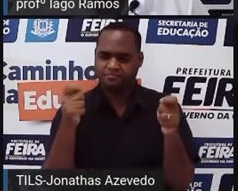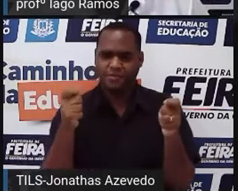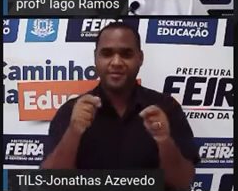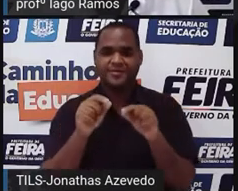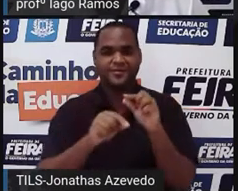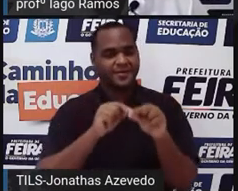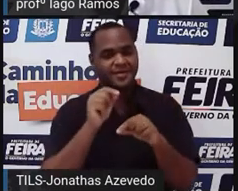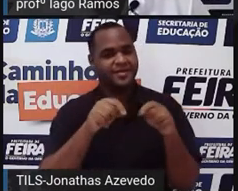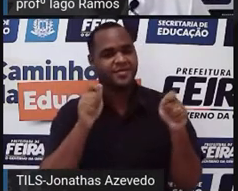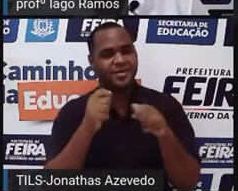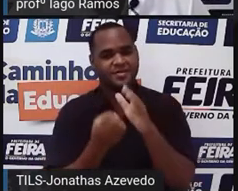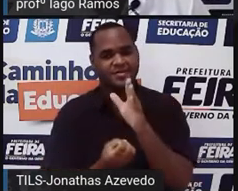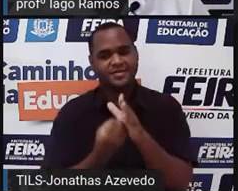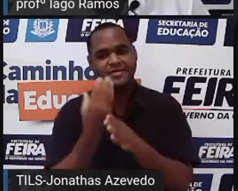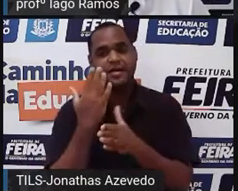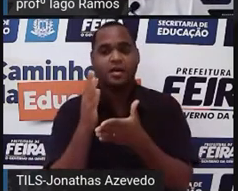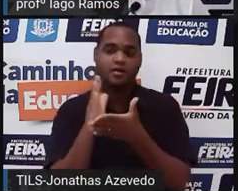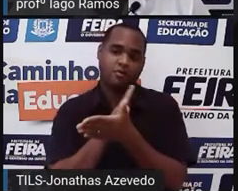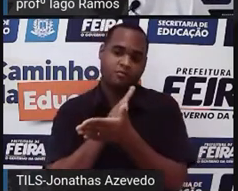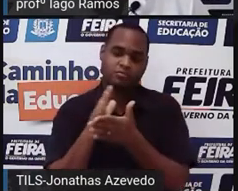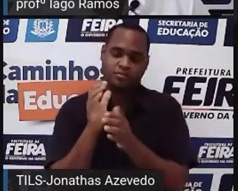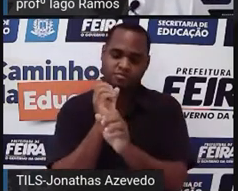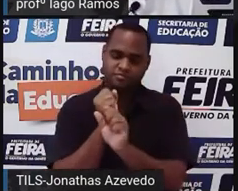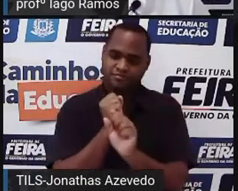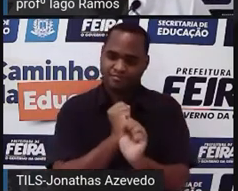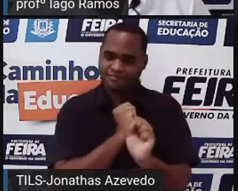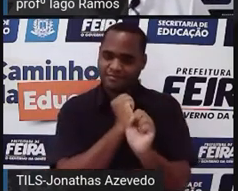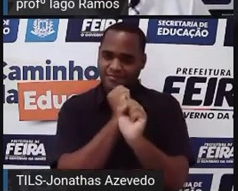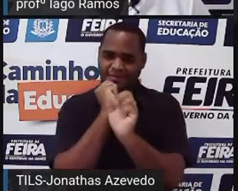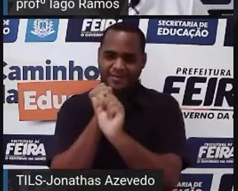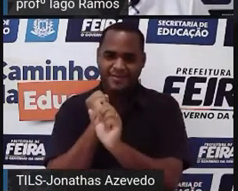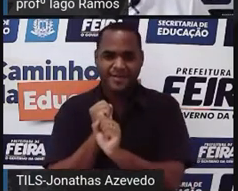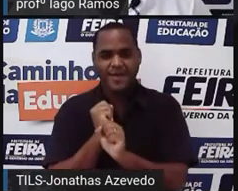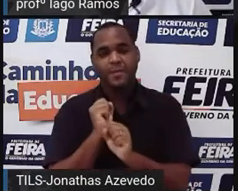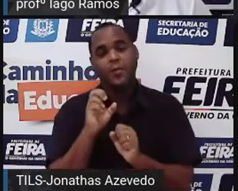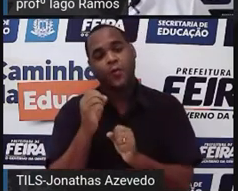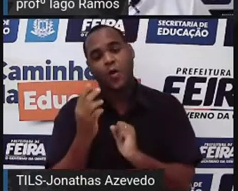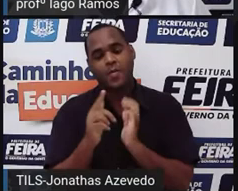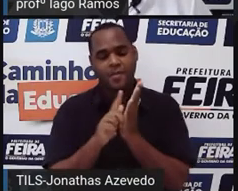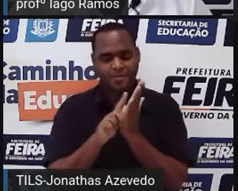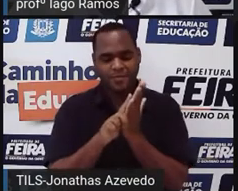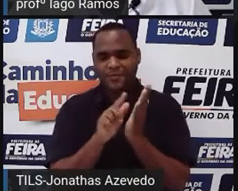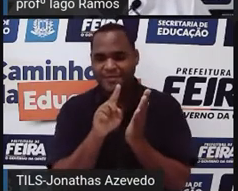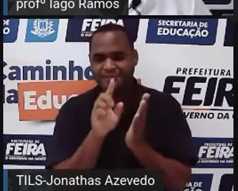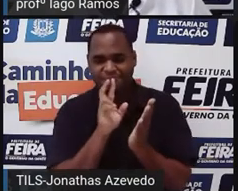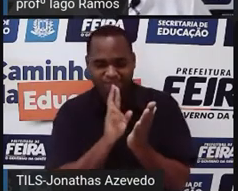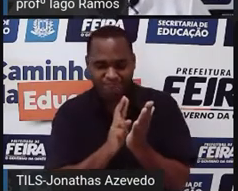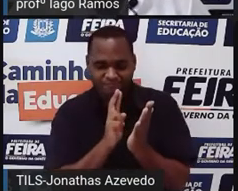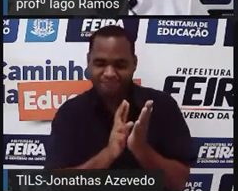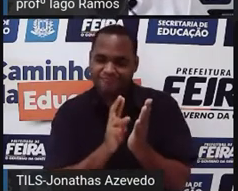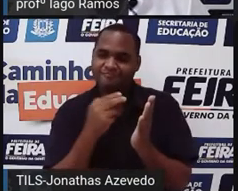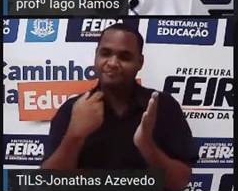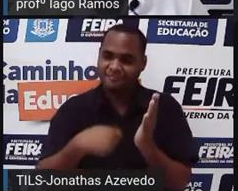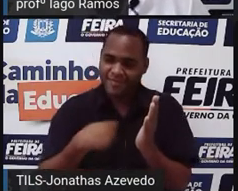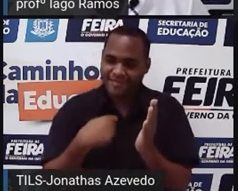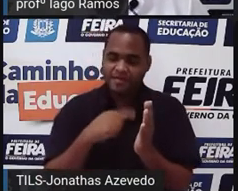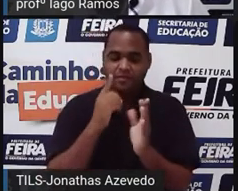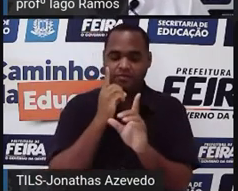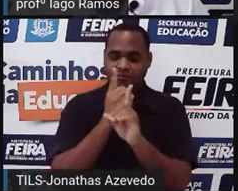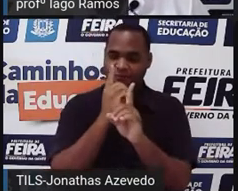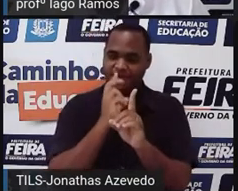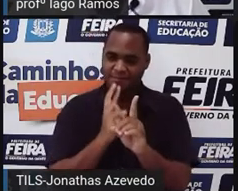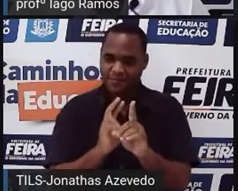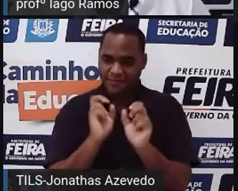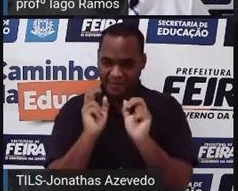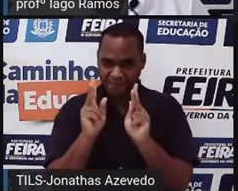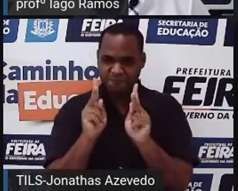que pode aparecer algum cálculo para ser feito, algum rascunho para você fazer e encontrar a sua resposta, tá